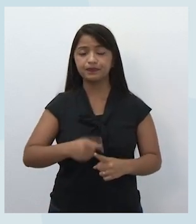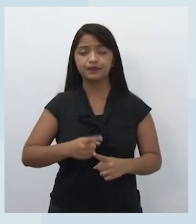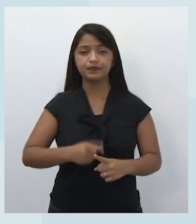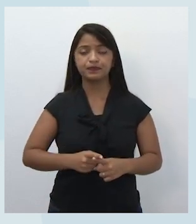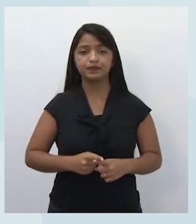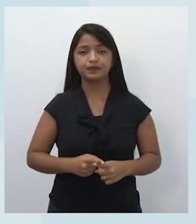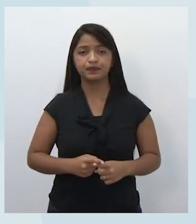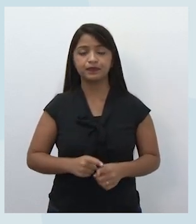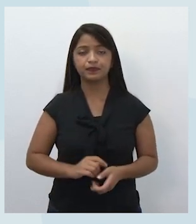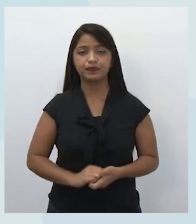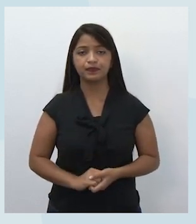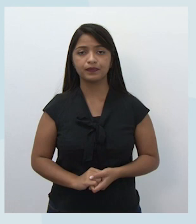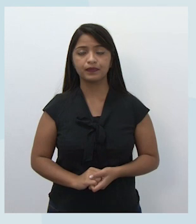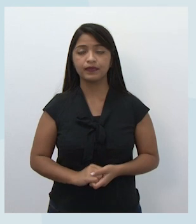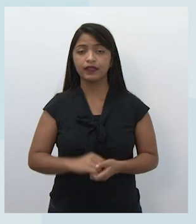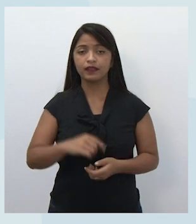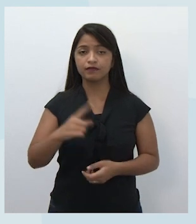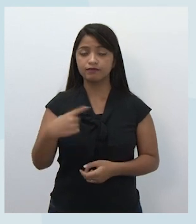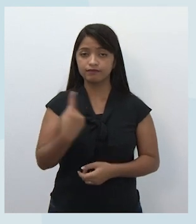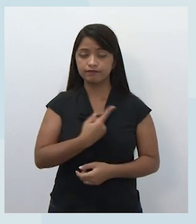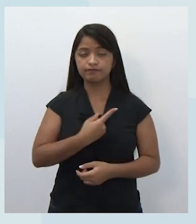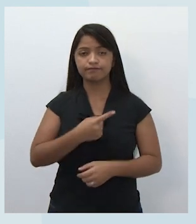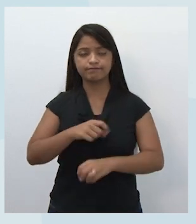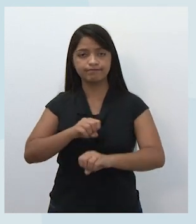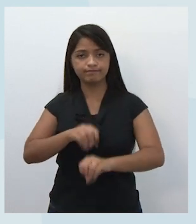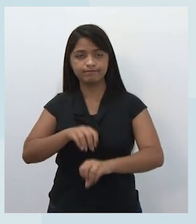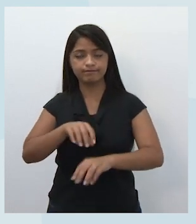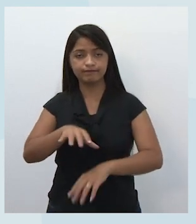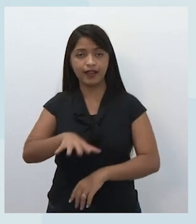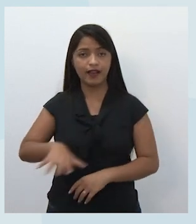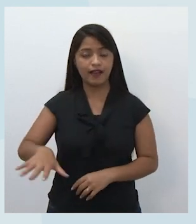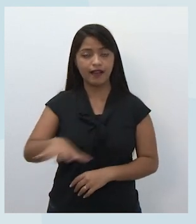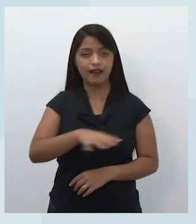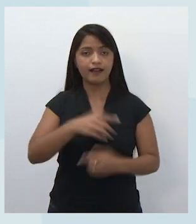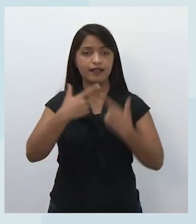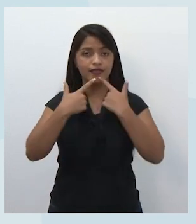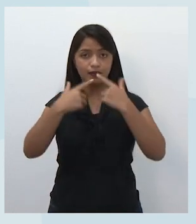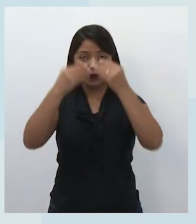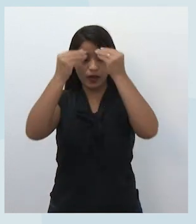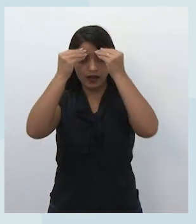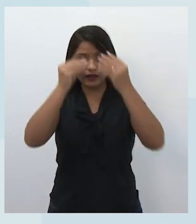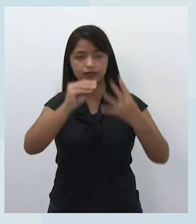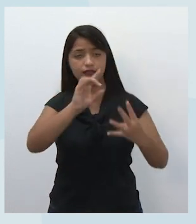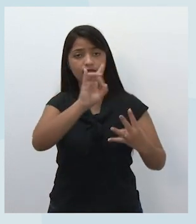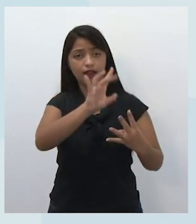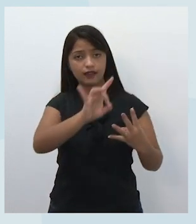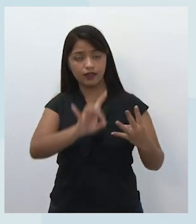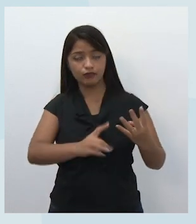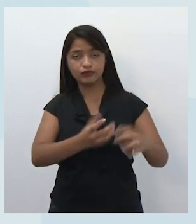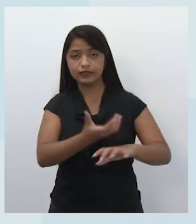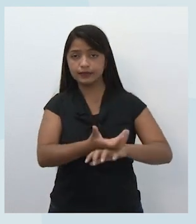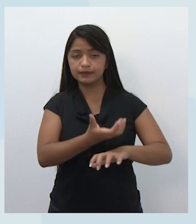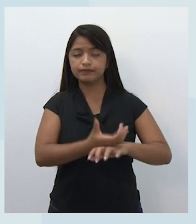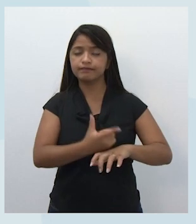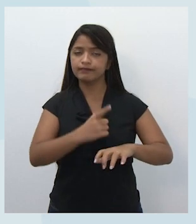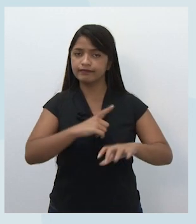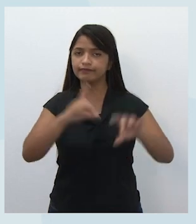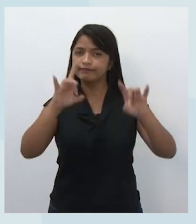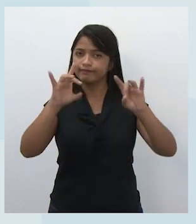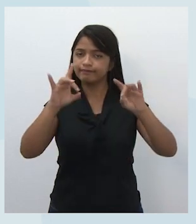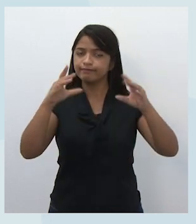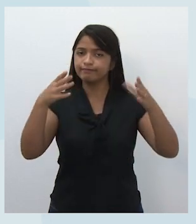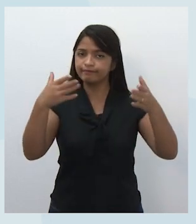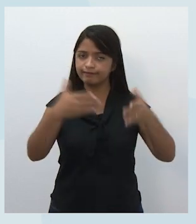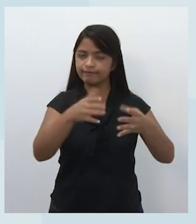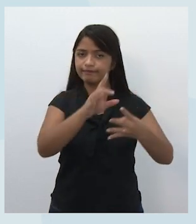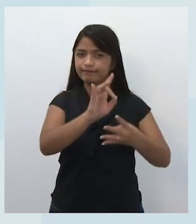trabalhar na área de linguagens, cada componente tem a sua identidade, suas especificidades, que elas não vão